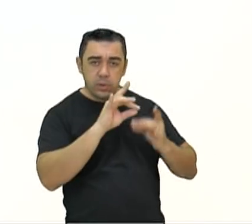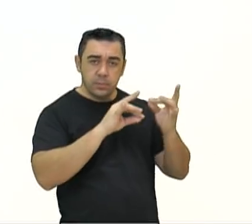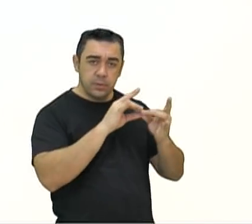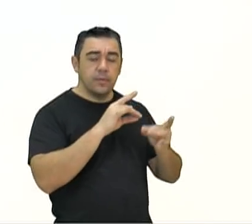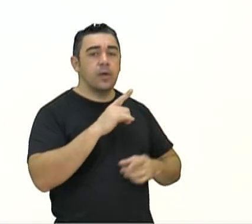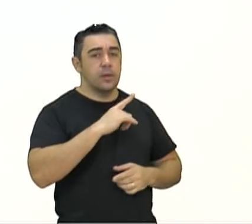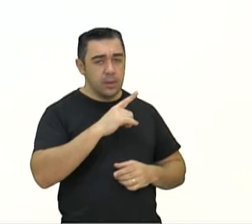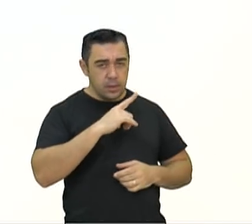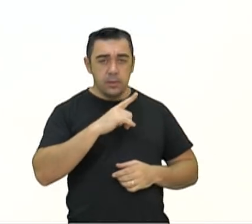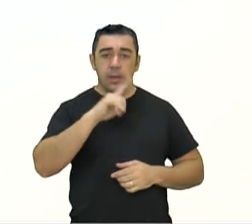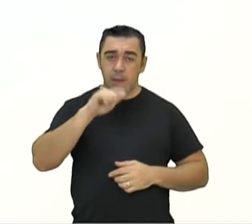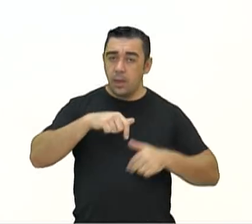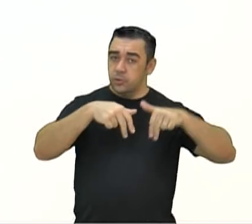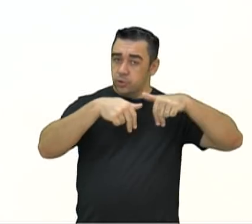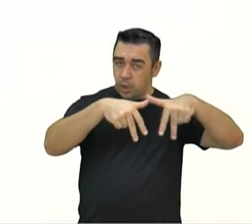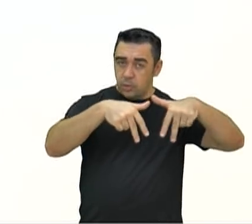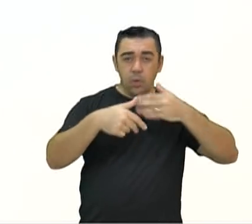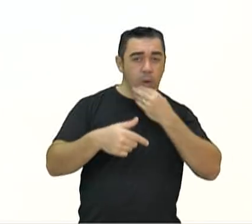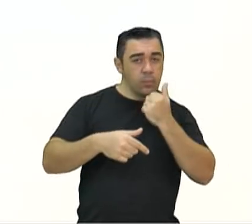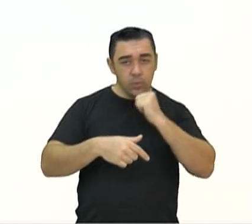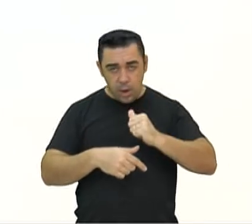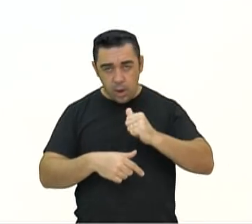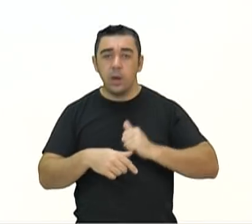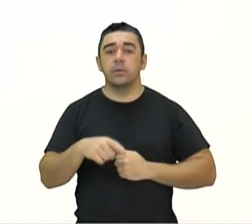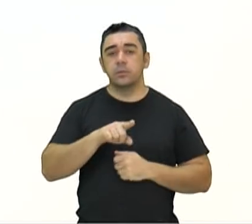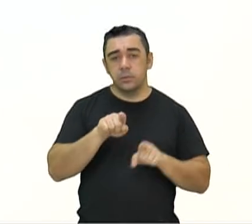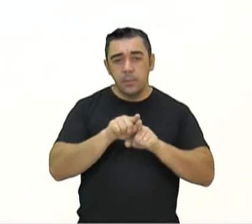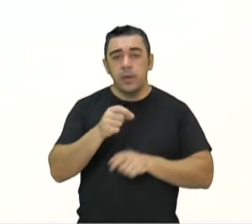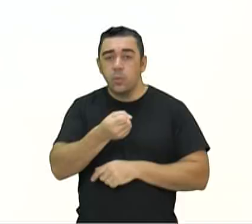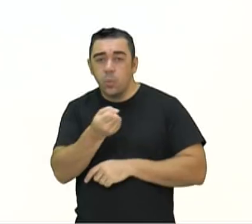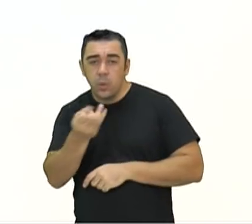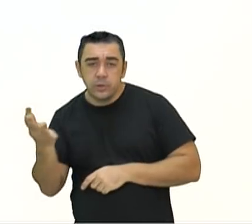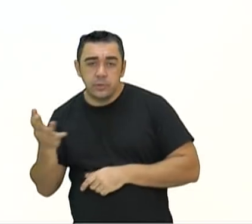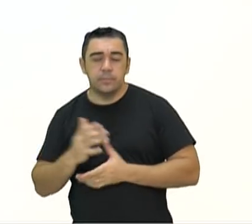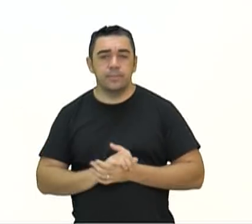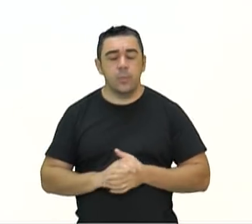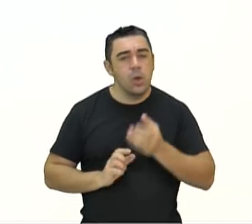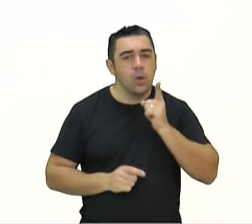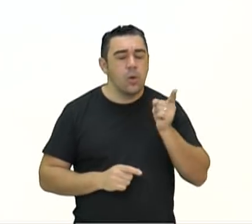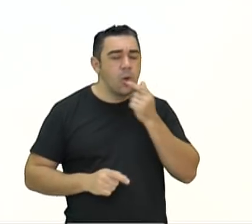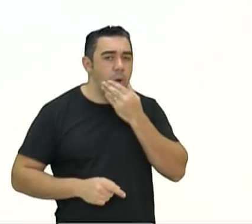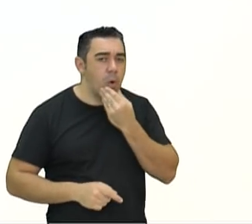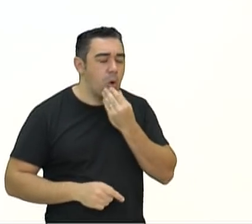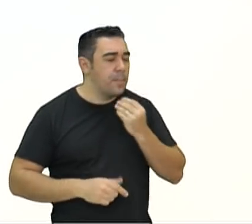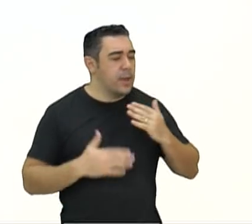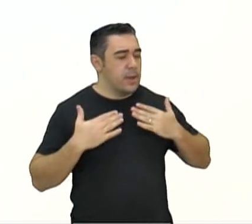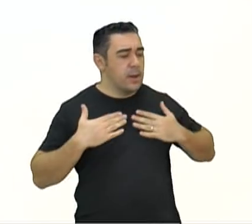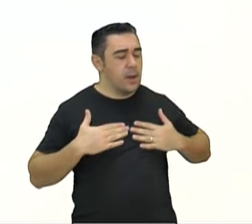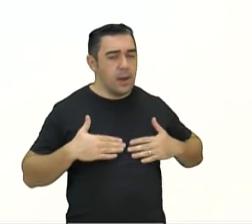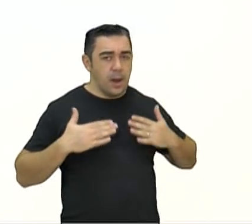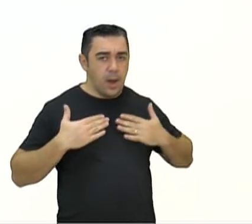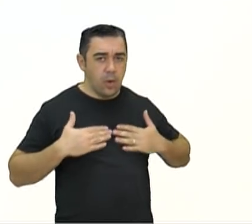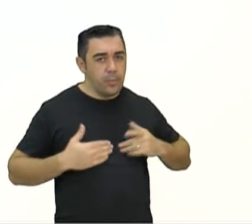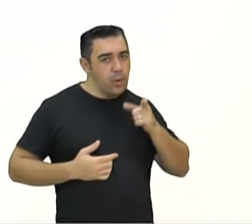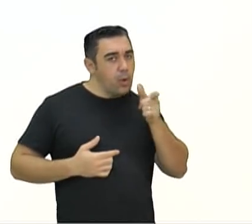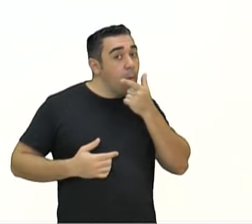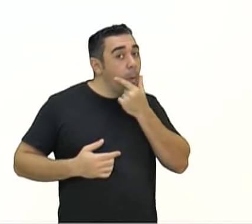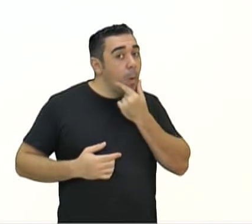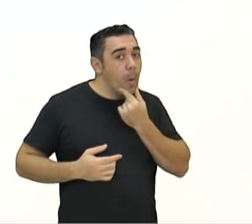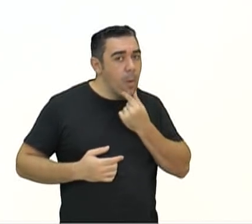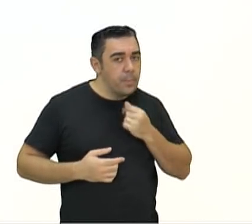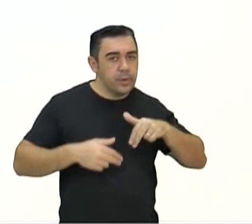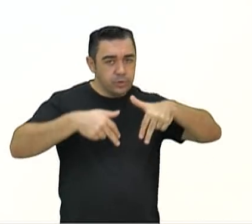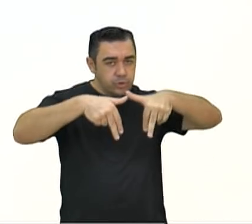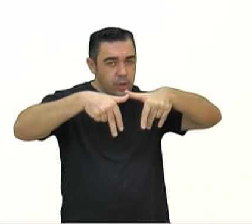gênero, número e grau. Exemplos. Então, eu posso ter homem calmo, estou me referindo ao gênero masculino, né?